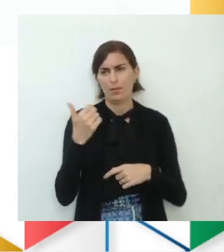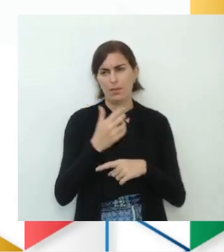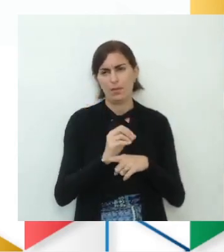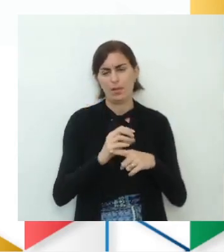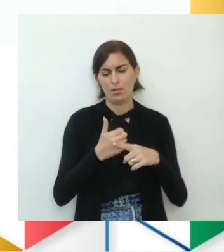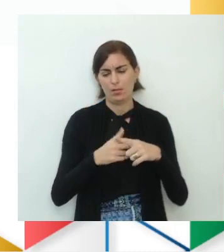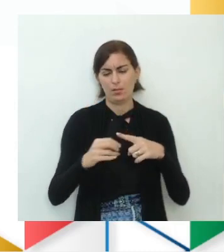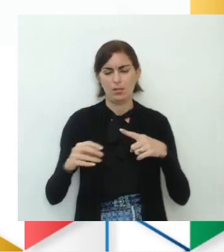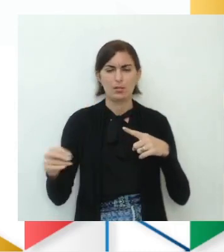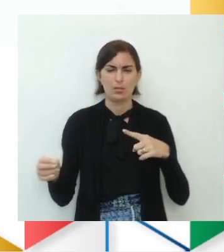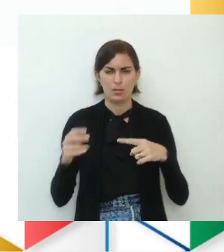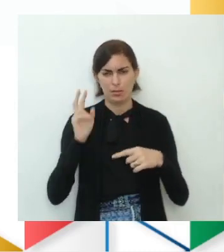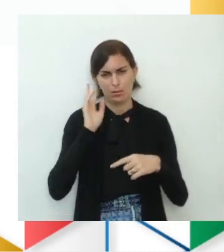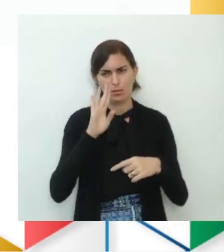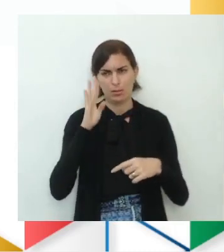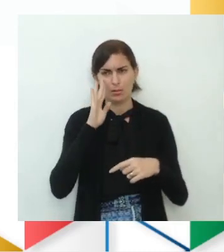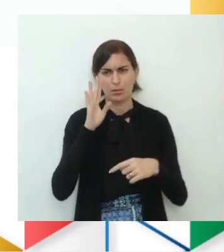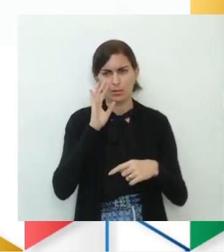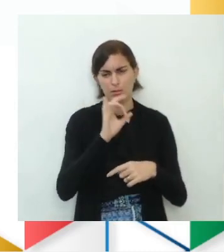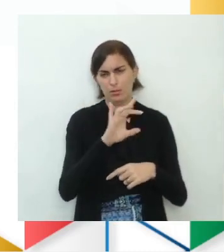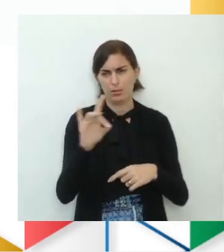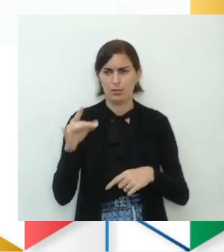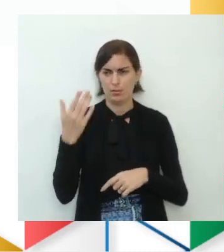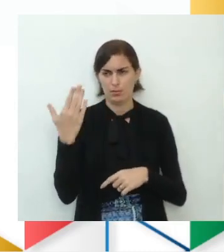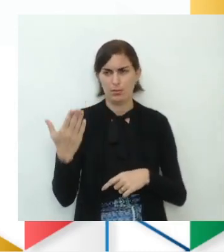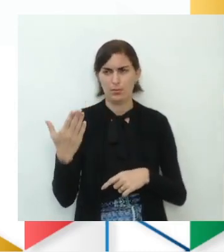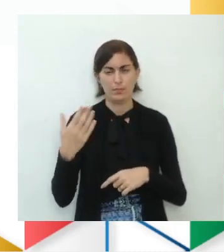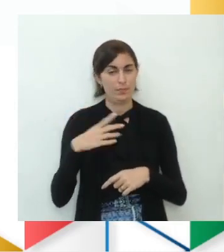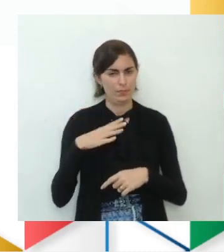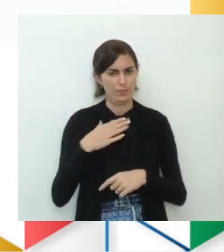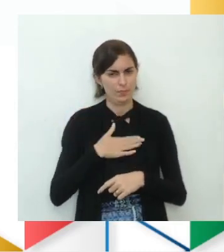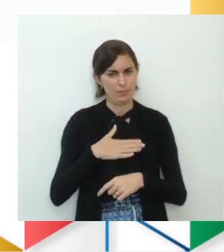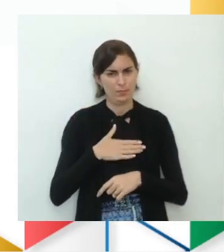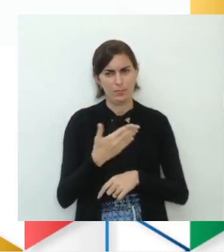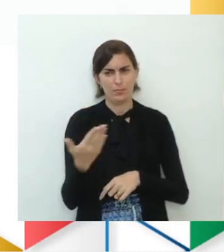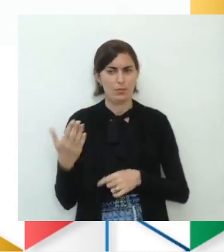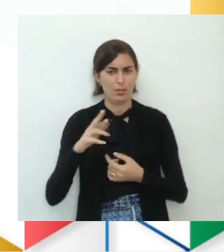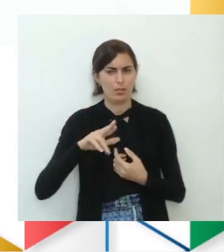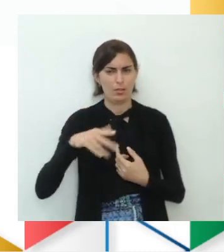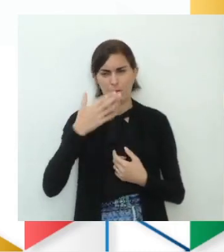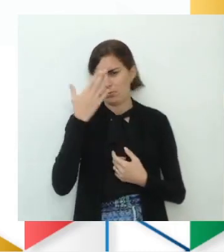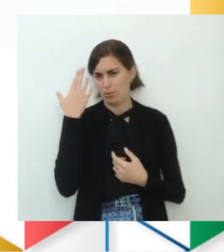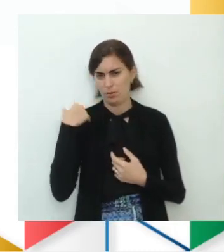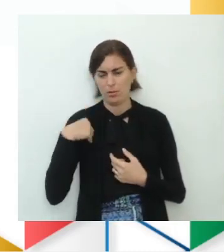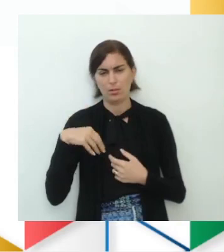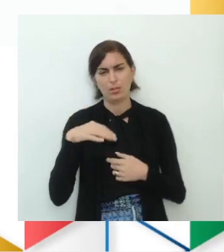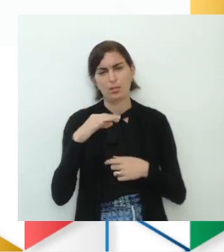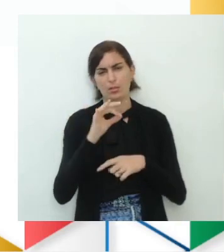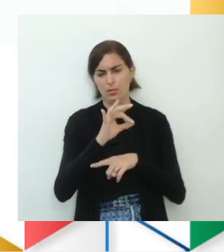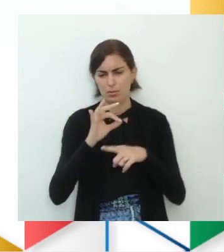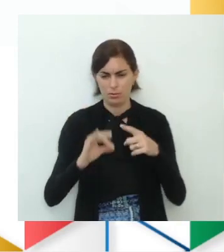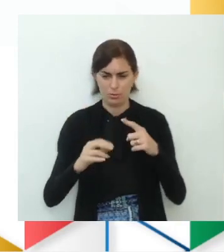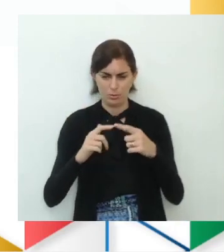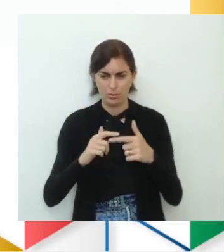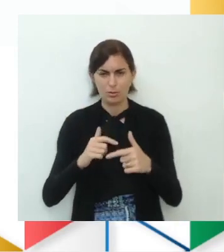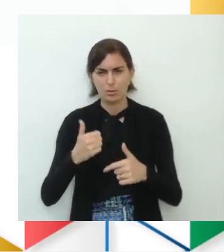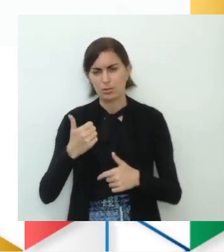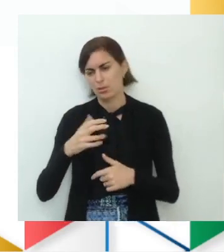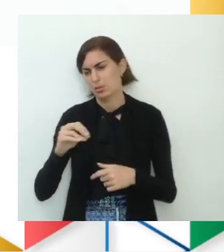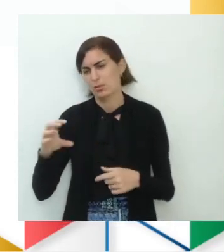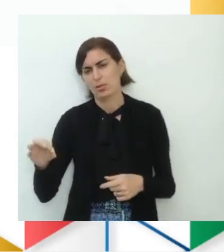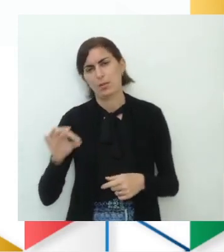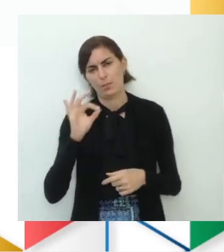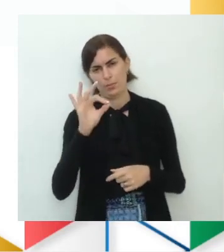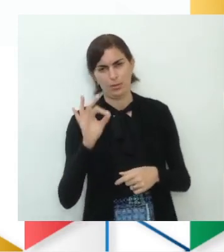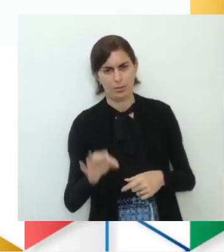Deu para entender cada sequência dessa e a taxa? Tá tranquilo para você? Então não esquece, peguei a taxa, eu multipliquei por 100 e volta a ser